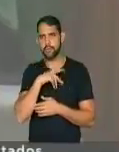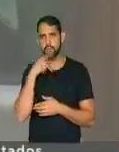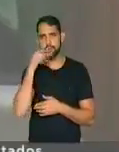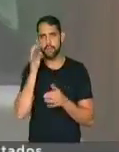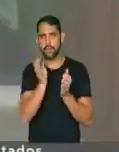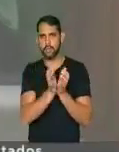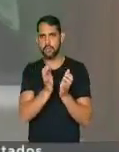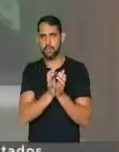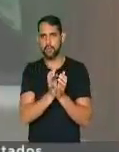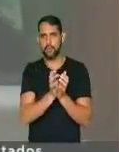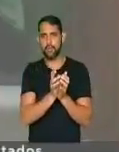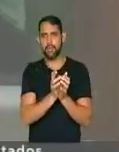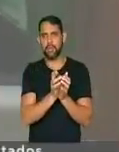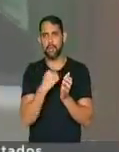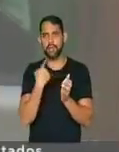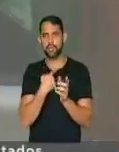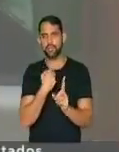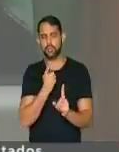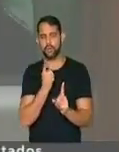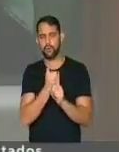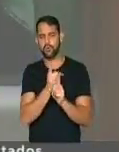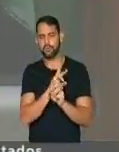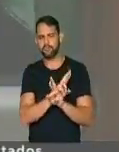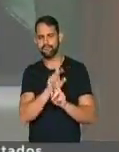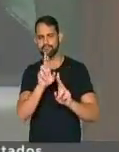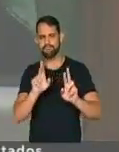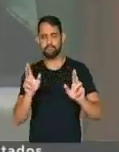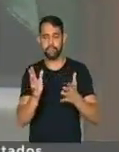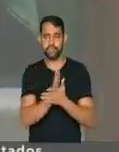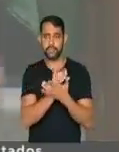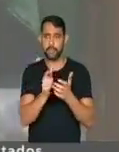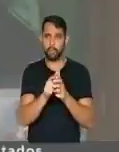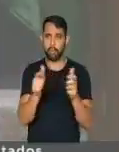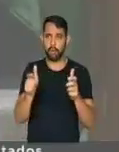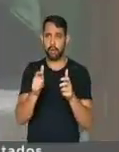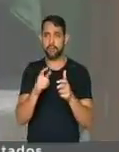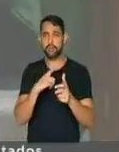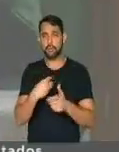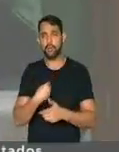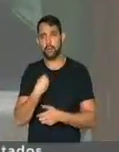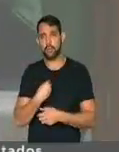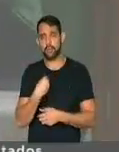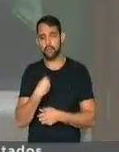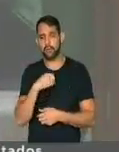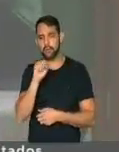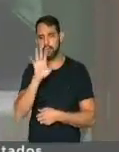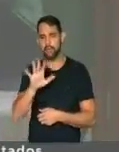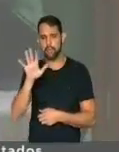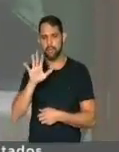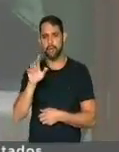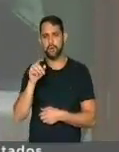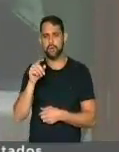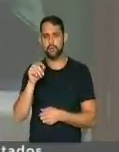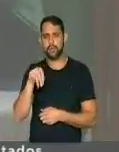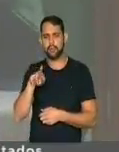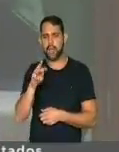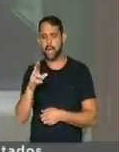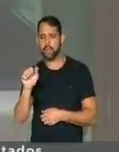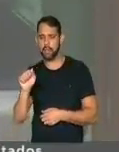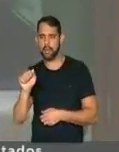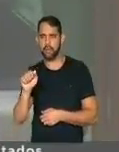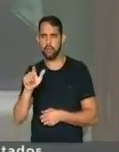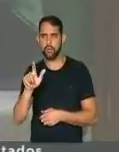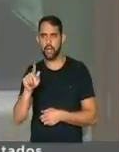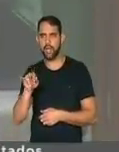partido, e a gente encontra uma diferença muito grande entre a região da Mata